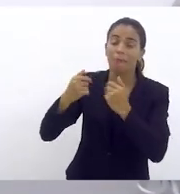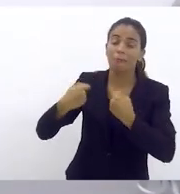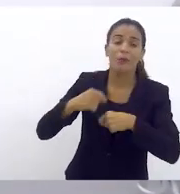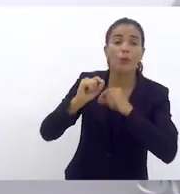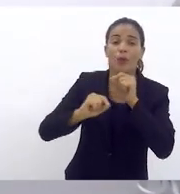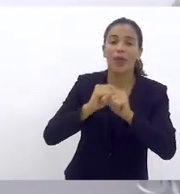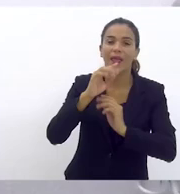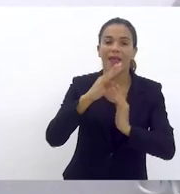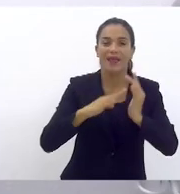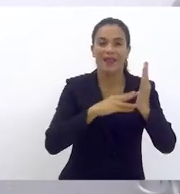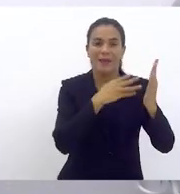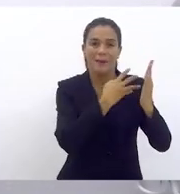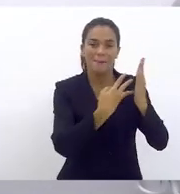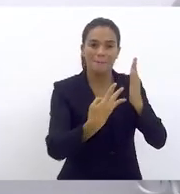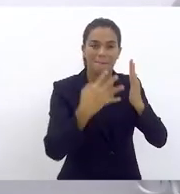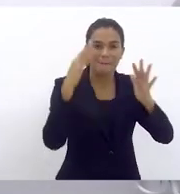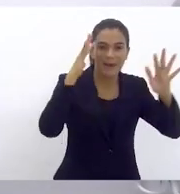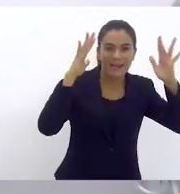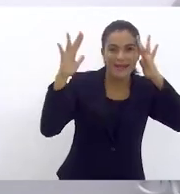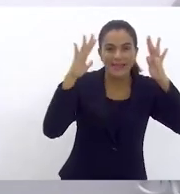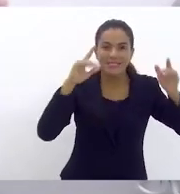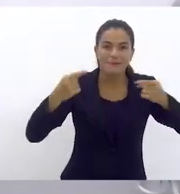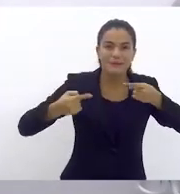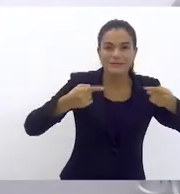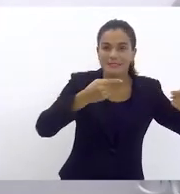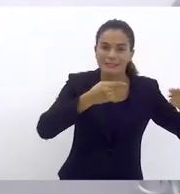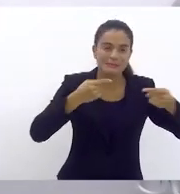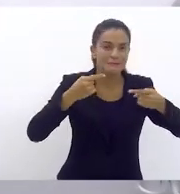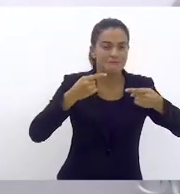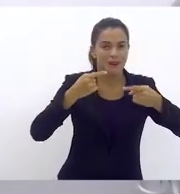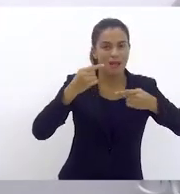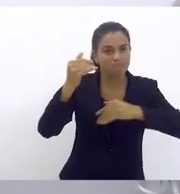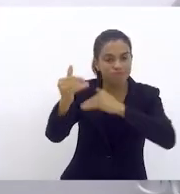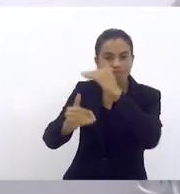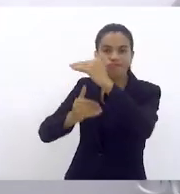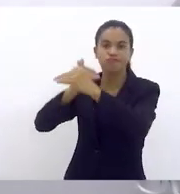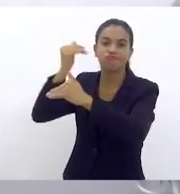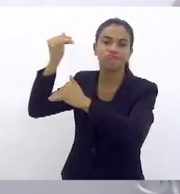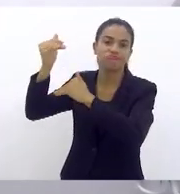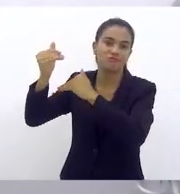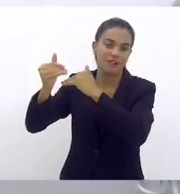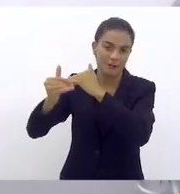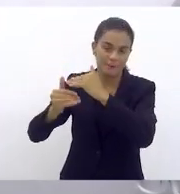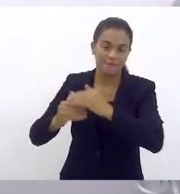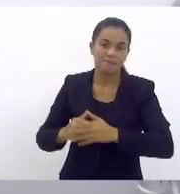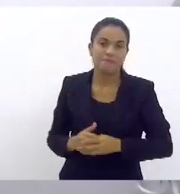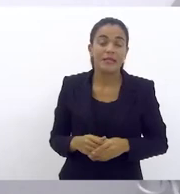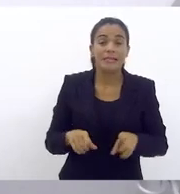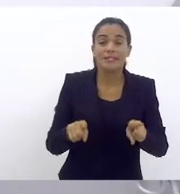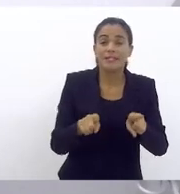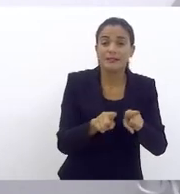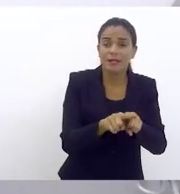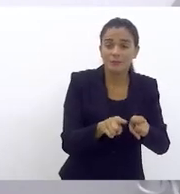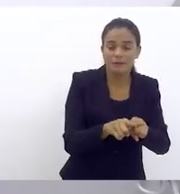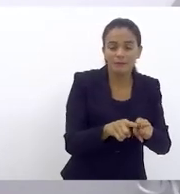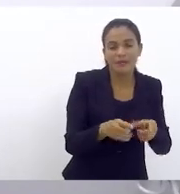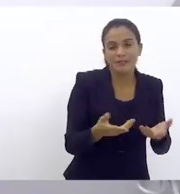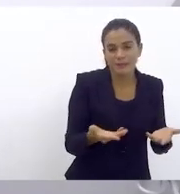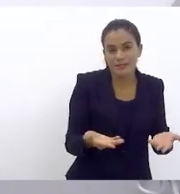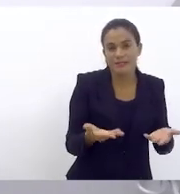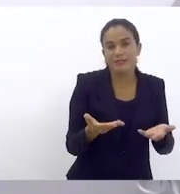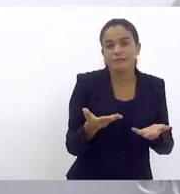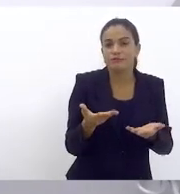de planejamento para conseguir a dançar essa cadeia e construir né é